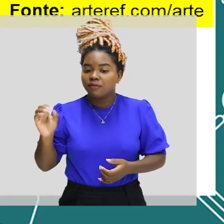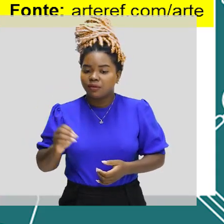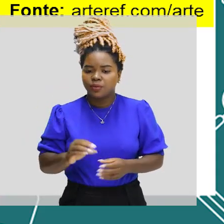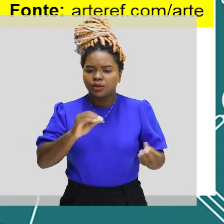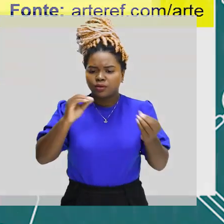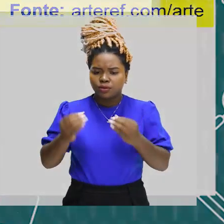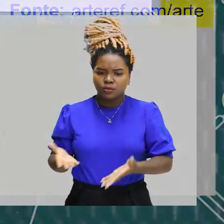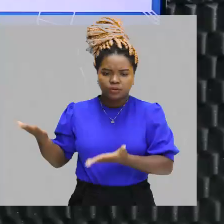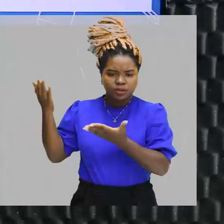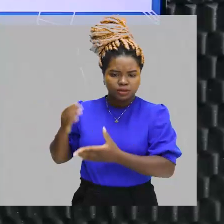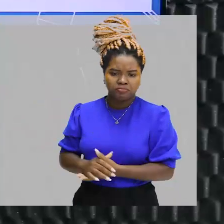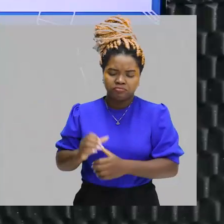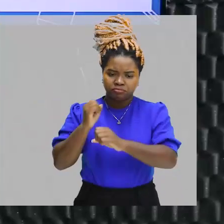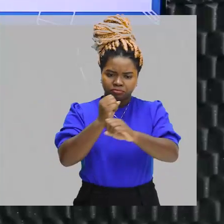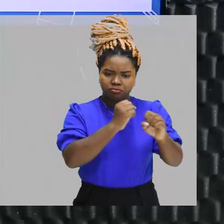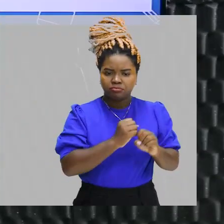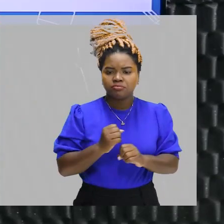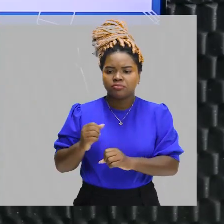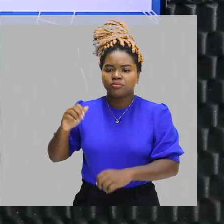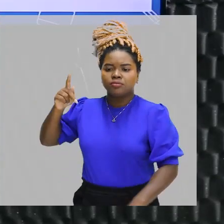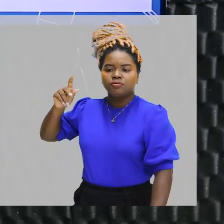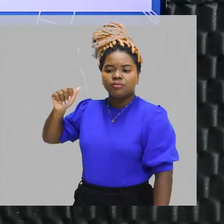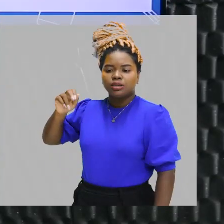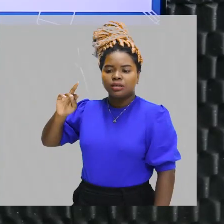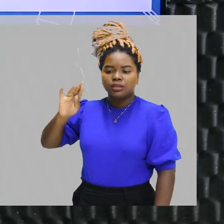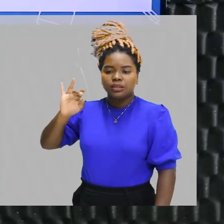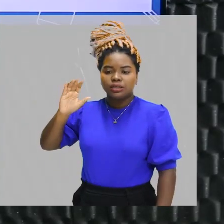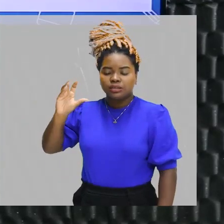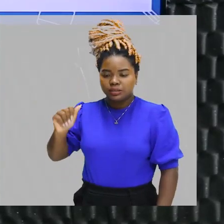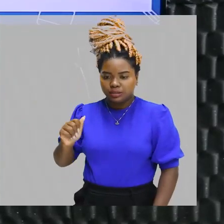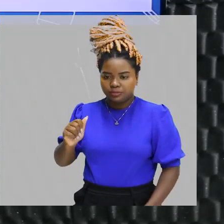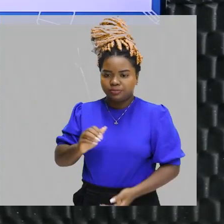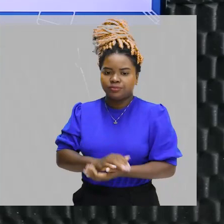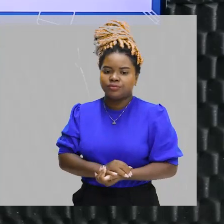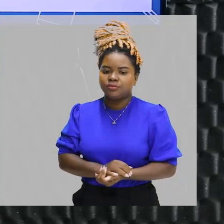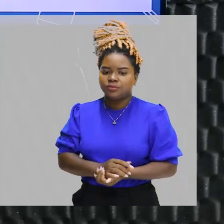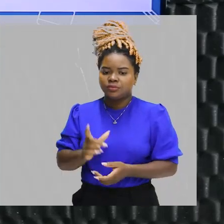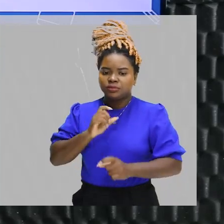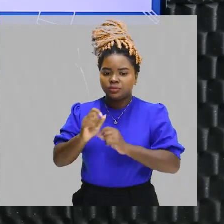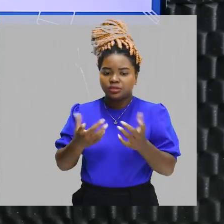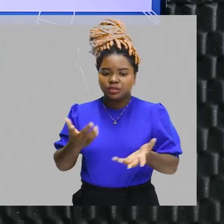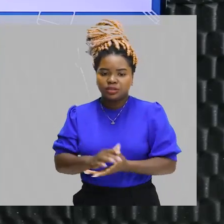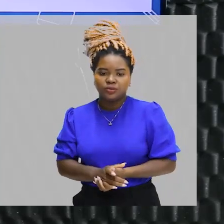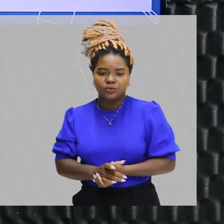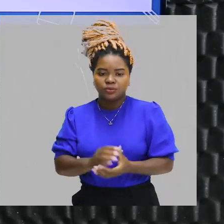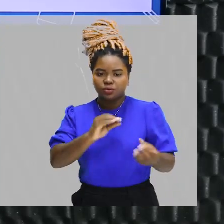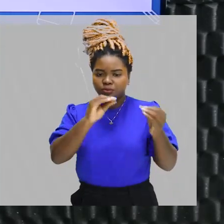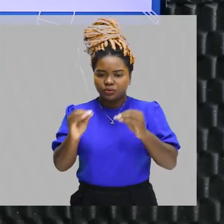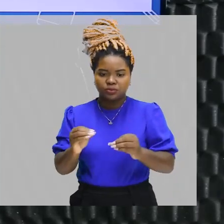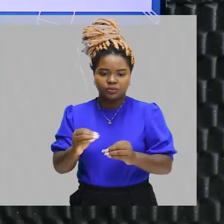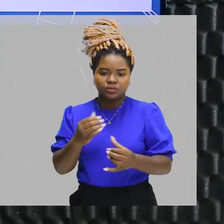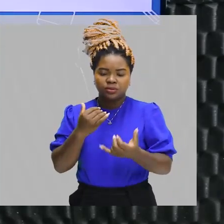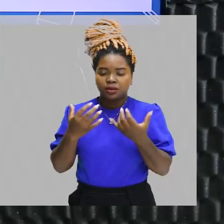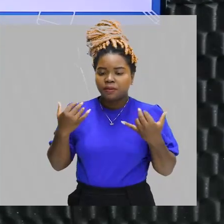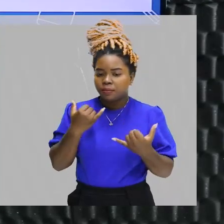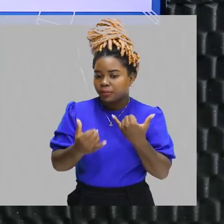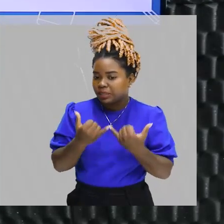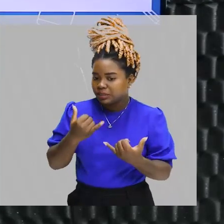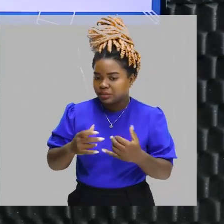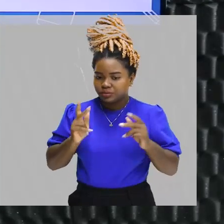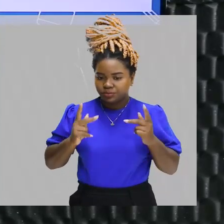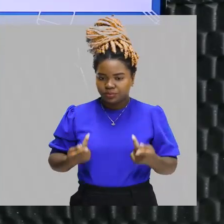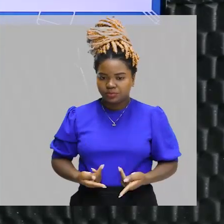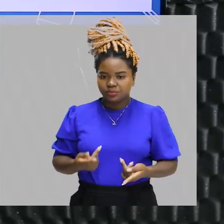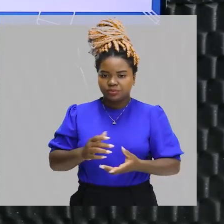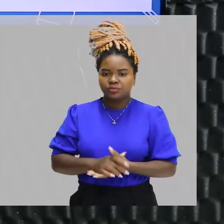Patrícia Piscinini, né, que ela faz figuras imaginárias como se fossem figuras humanas e coloca a questionar o que elas são